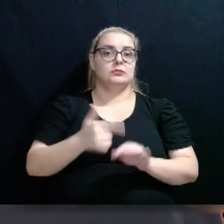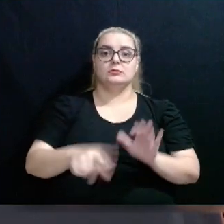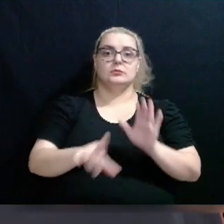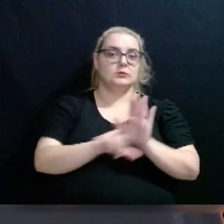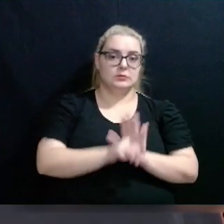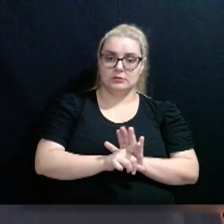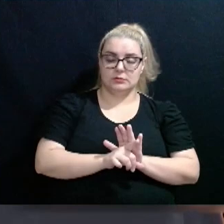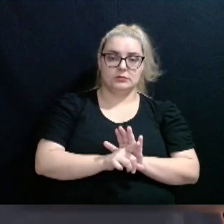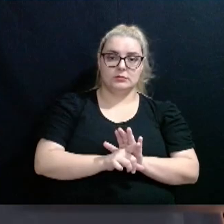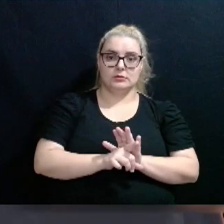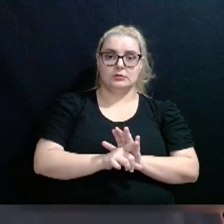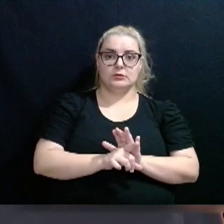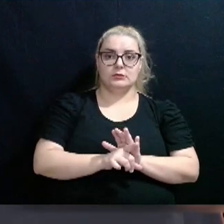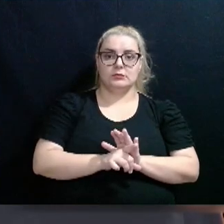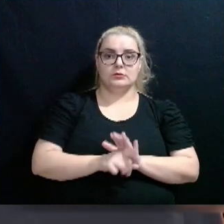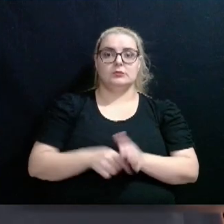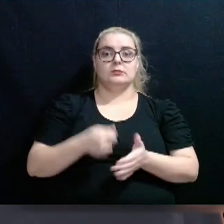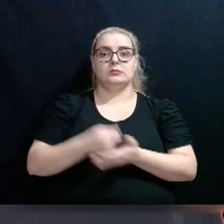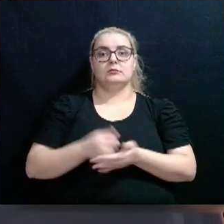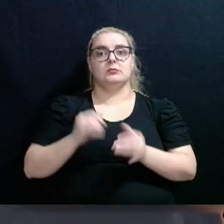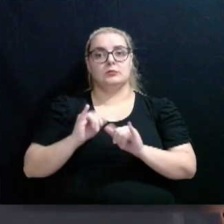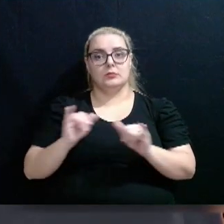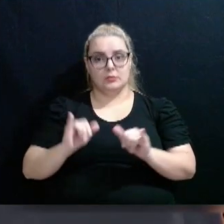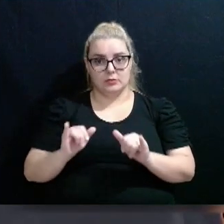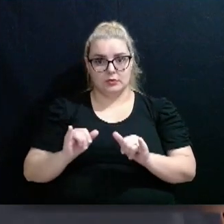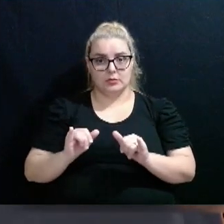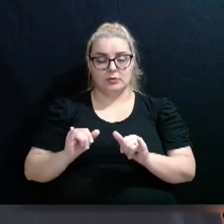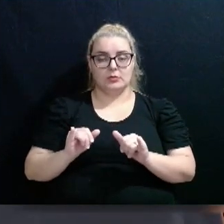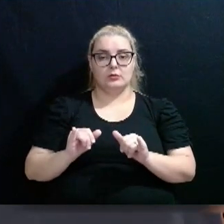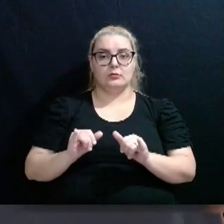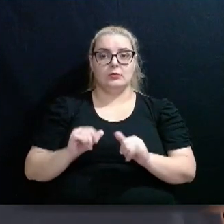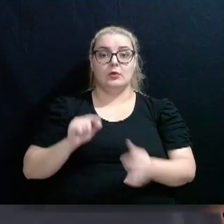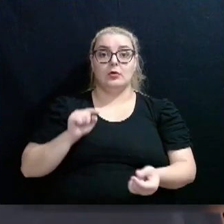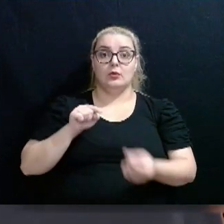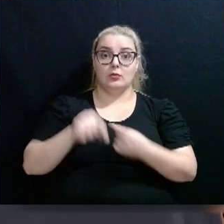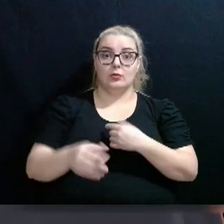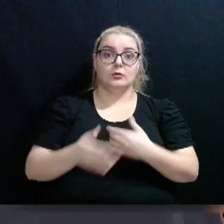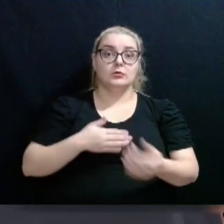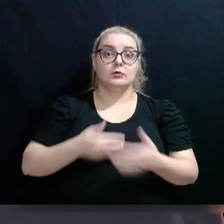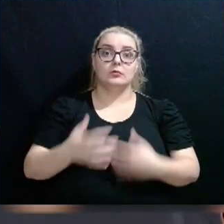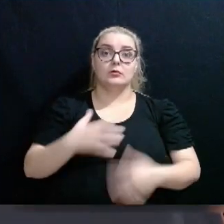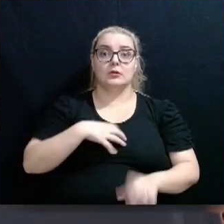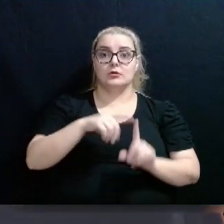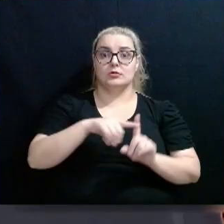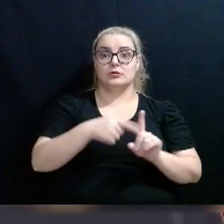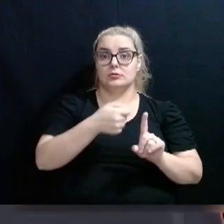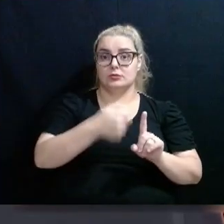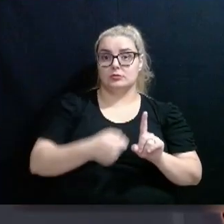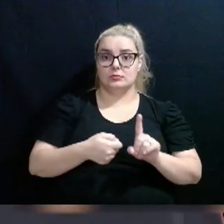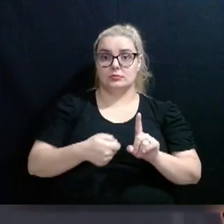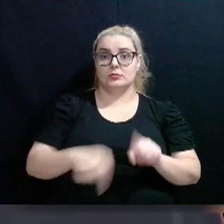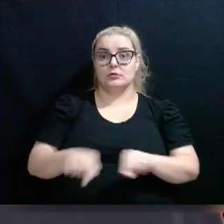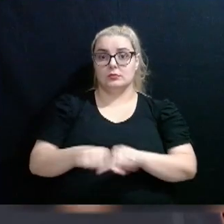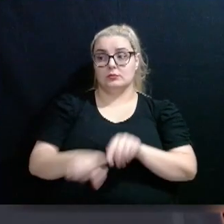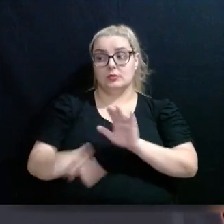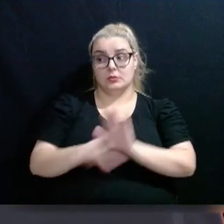impõe campanha contra qualquer forma de aborto, inclusive o legal. É isso que nós estamos fazendo